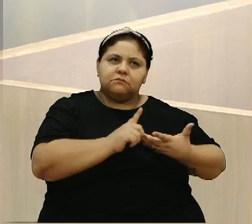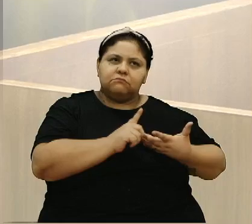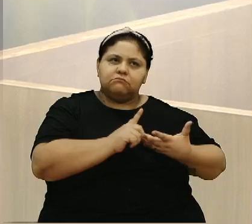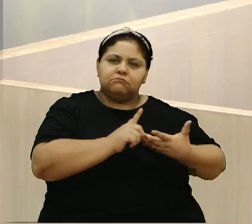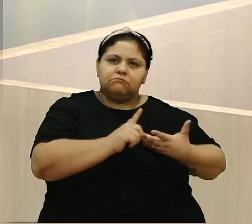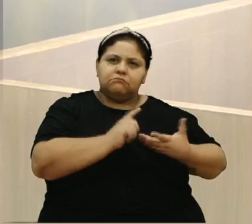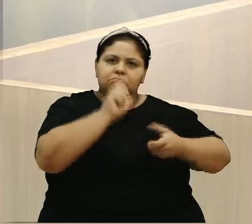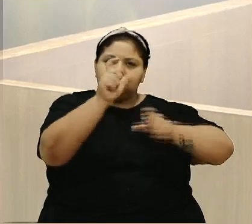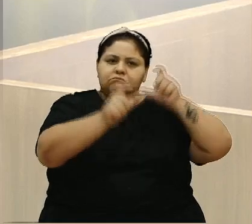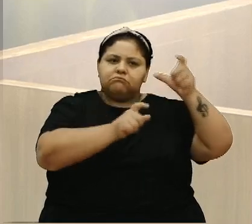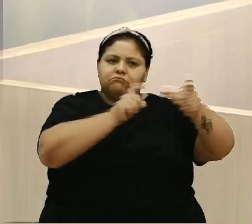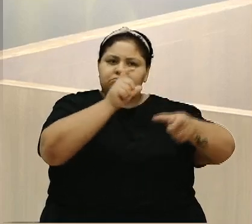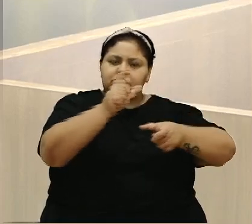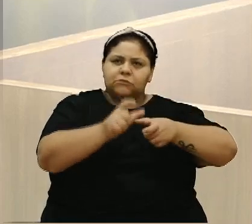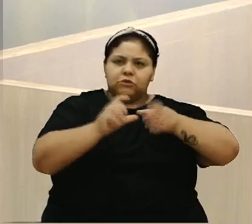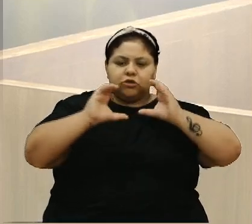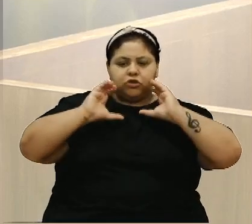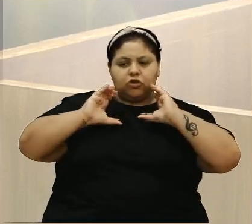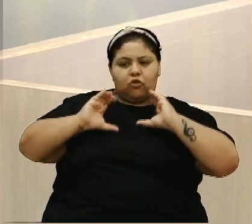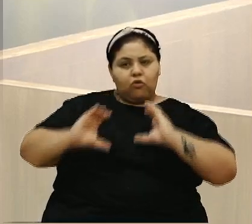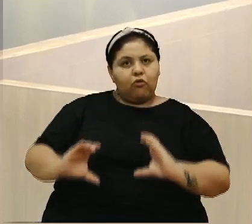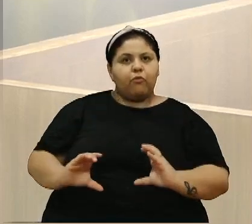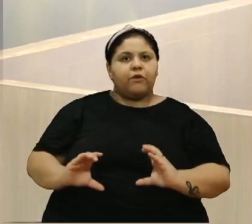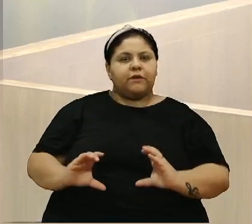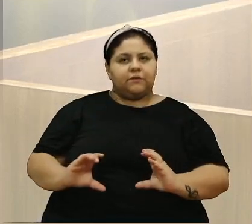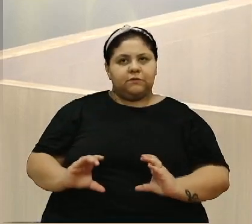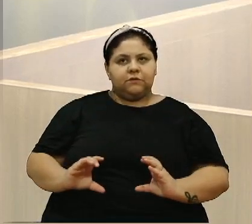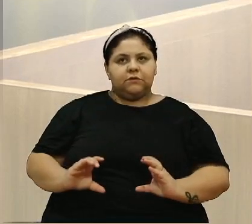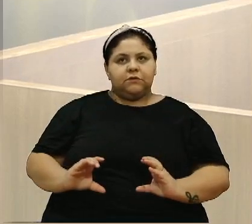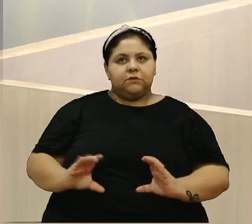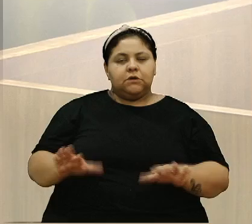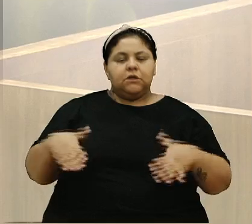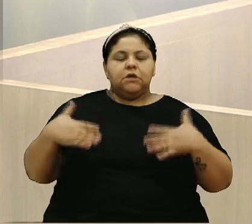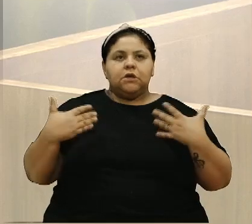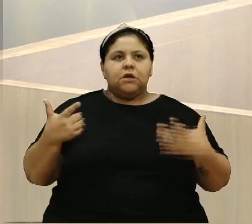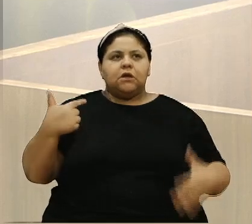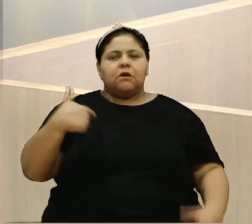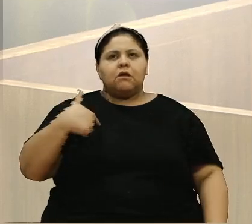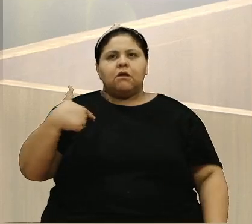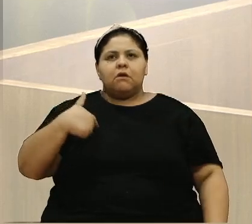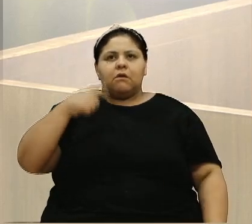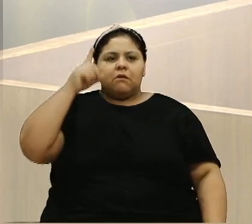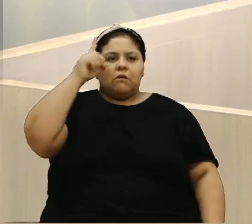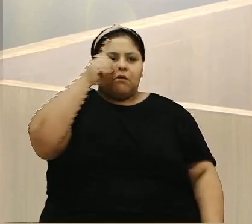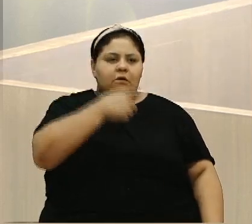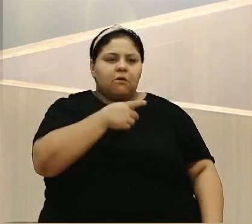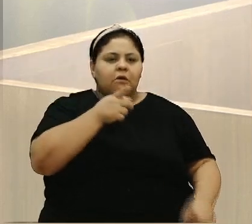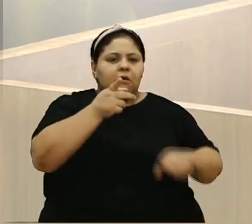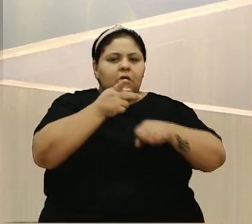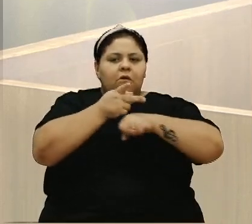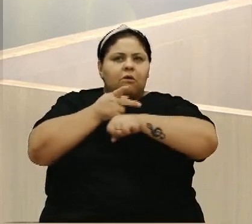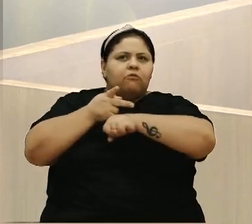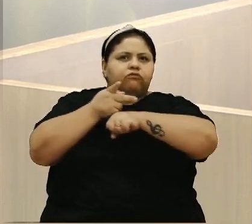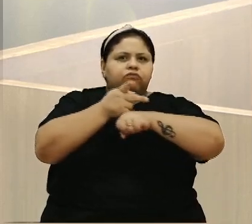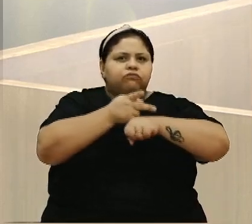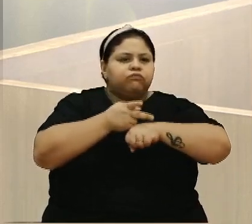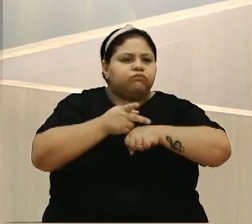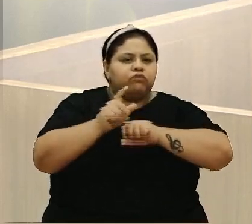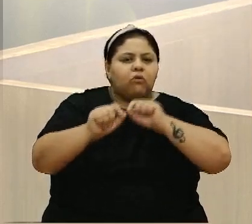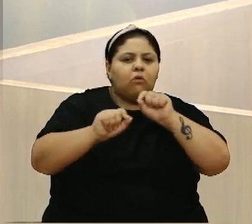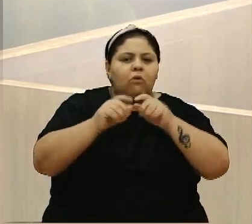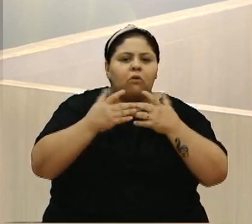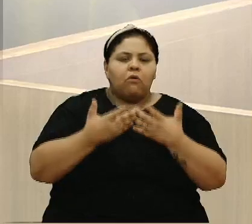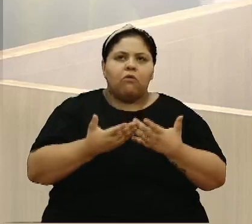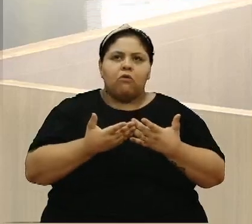as pessoas têm se comportado diante disso. E aí eu fui direto procurar como os